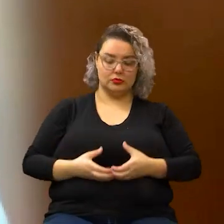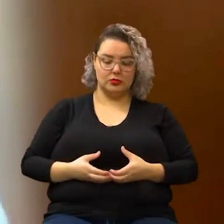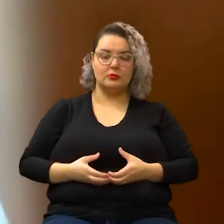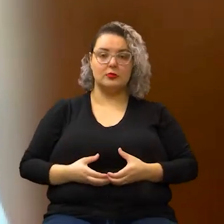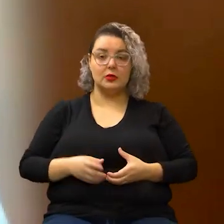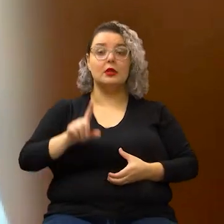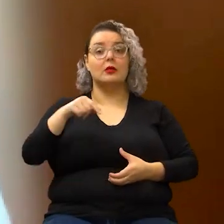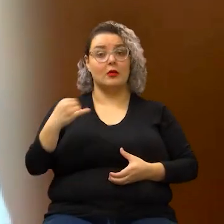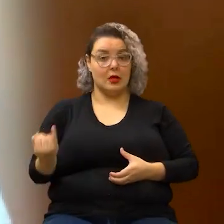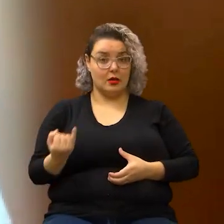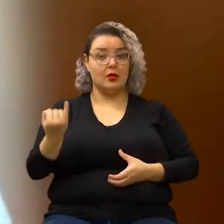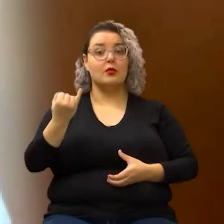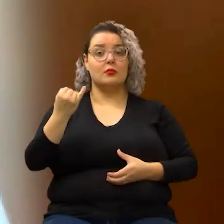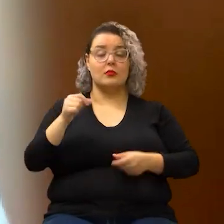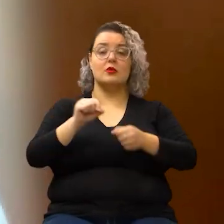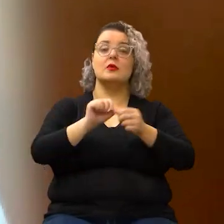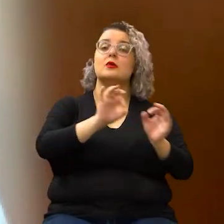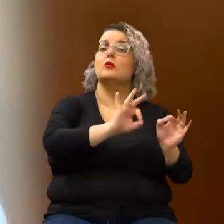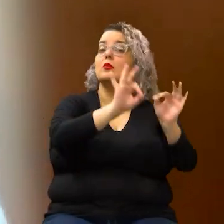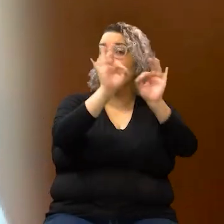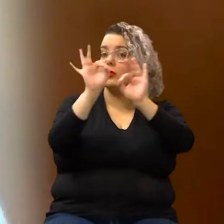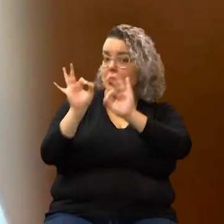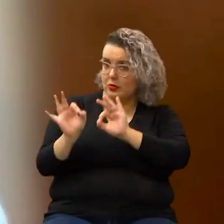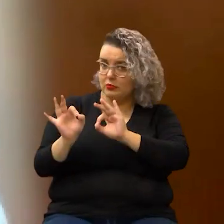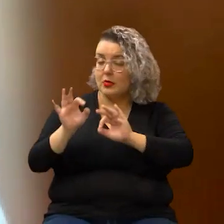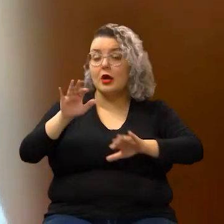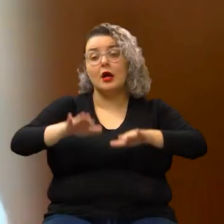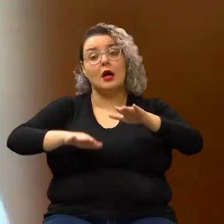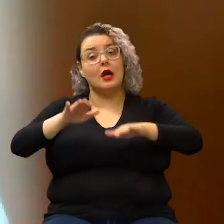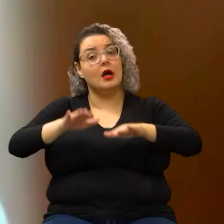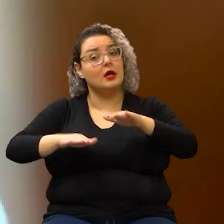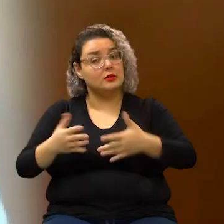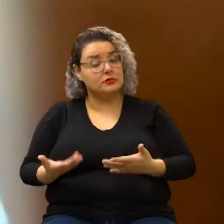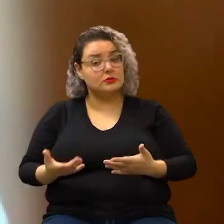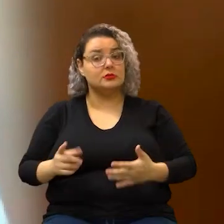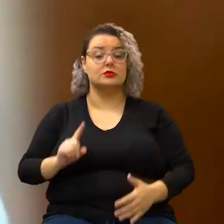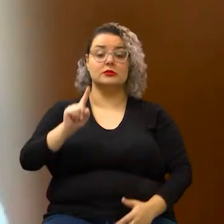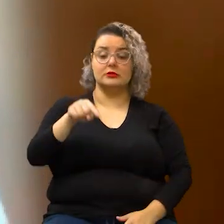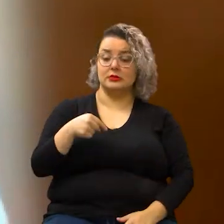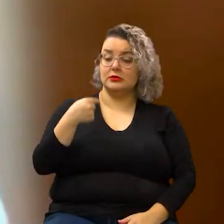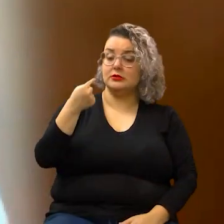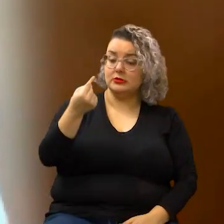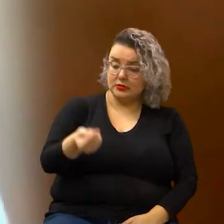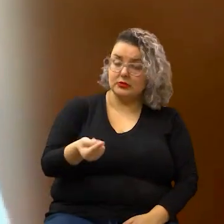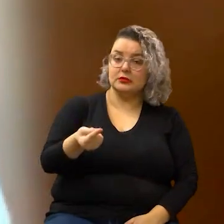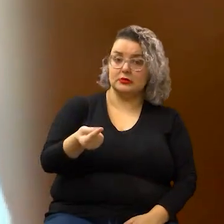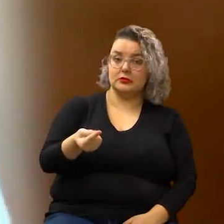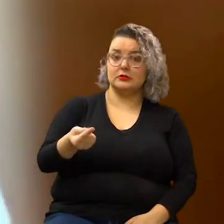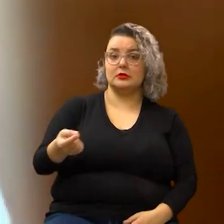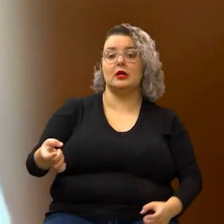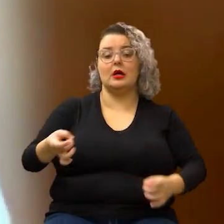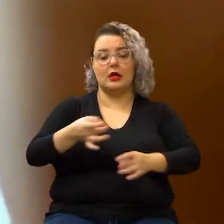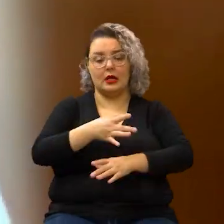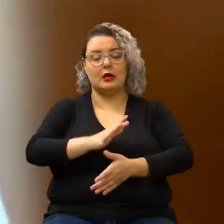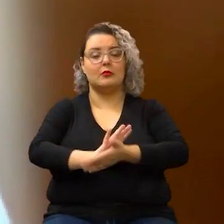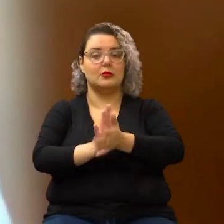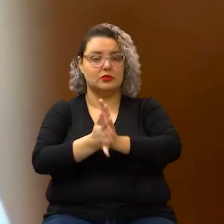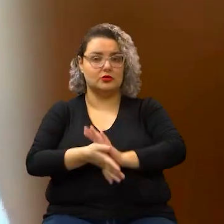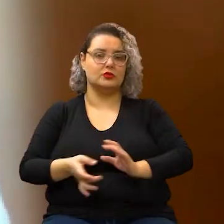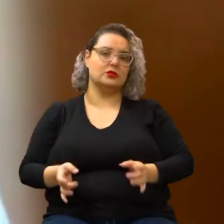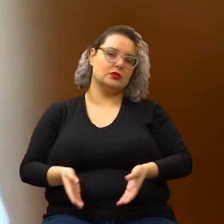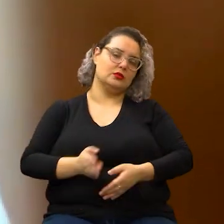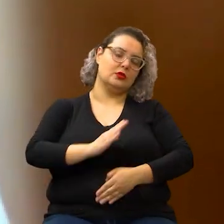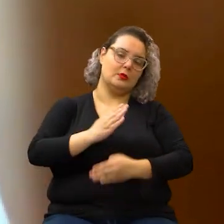risco nesse estômago. Então é importante fazer o acompanhamento, às vezes mesmo após erradicar